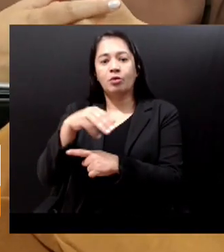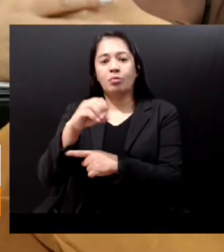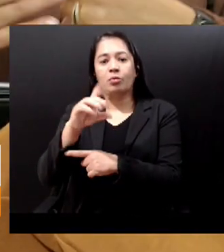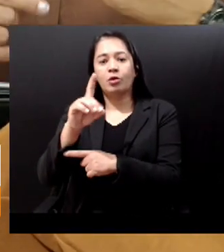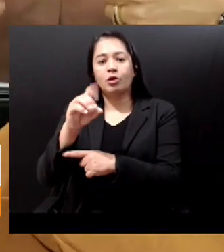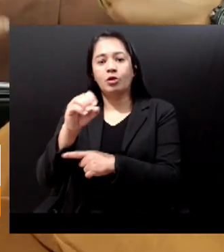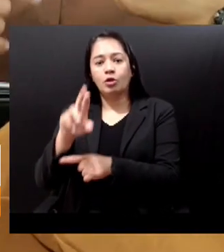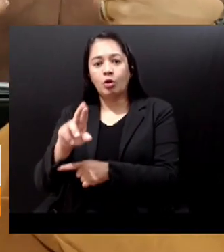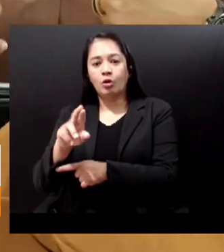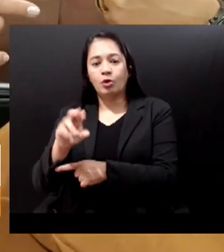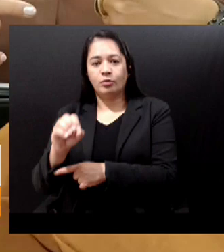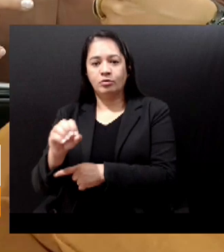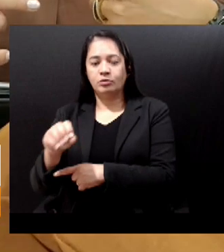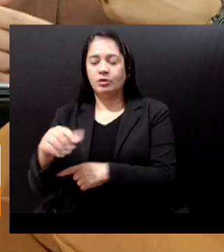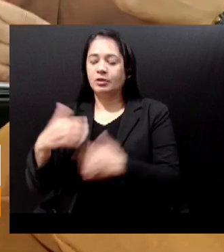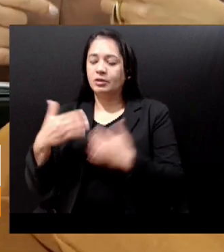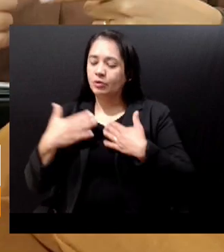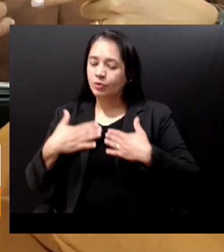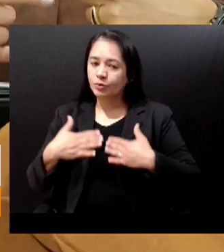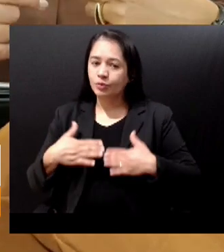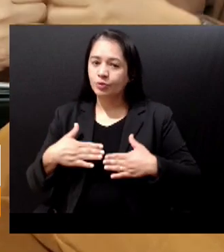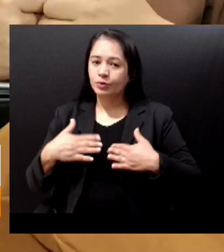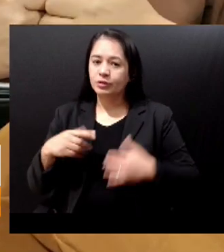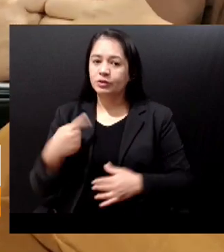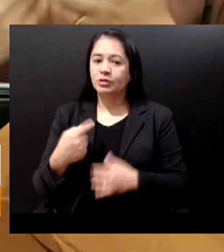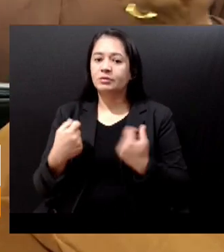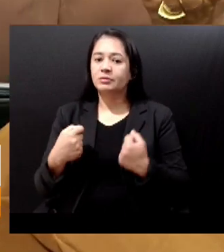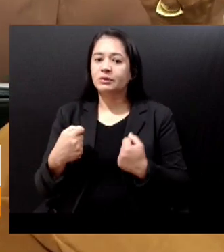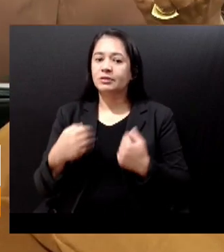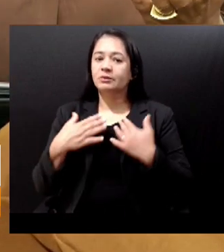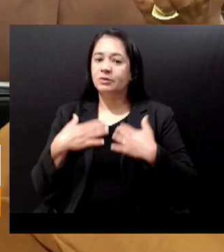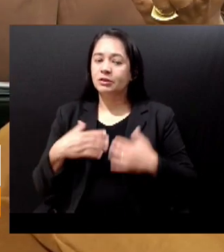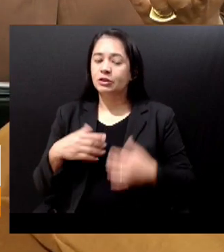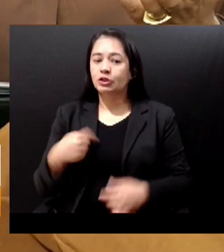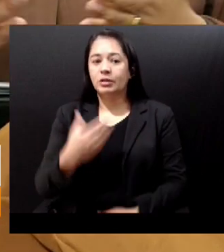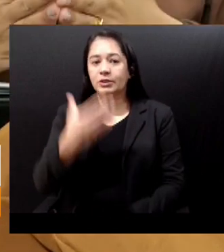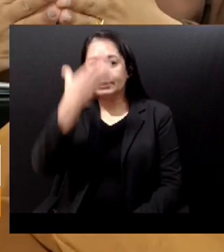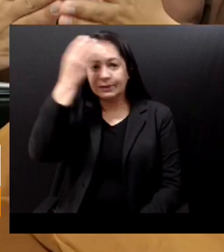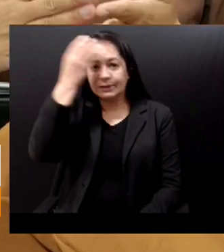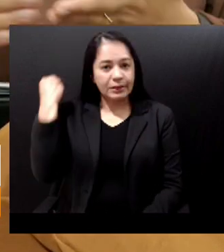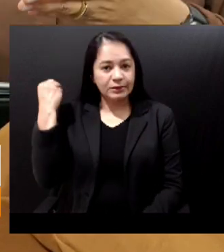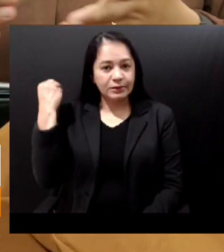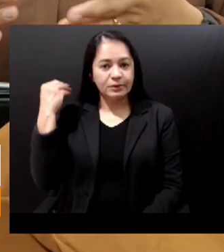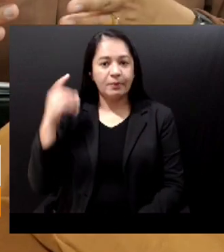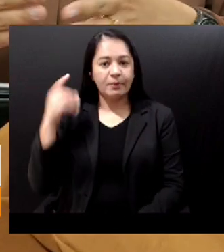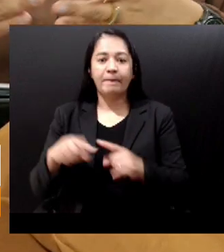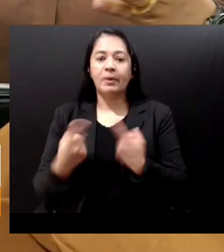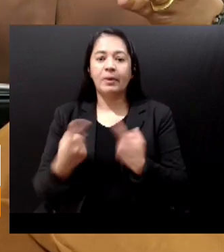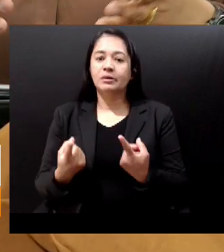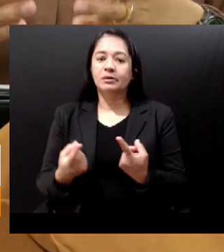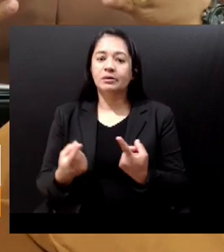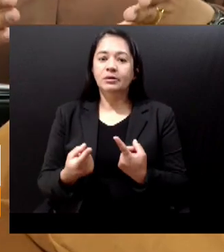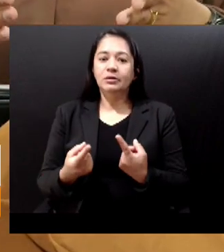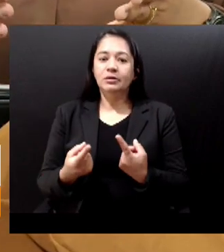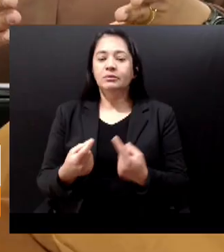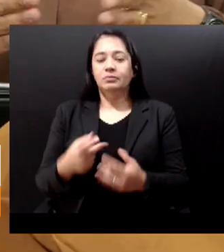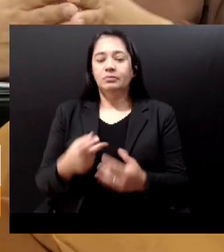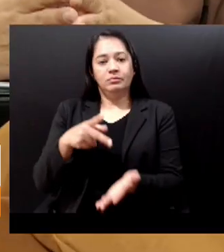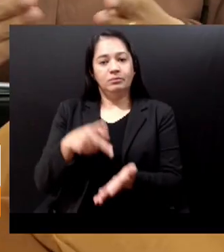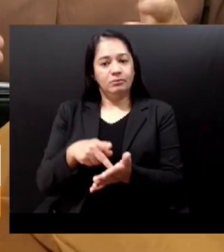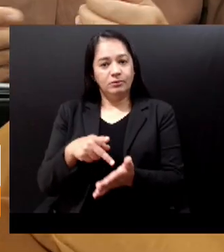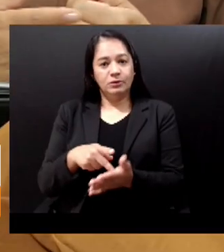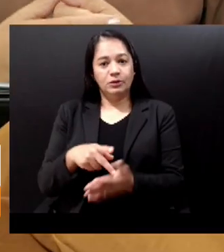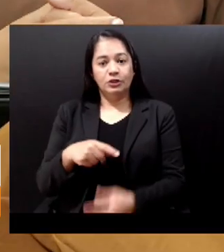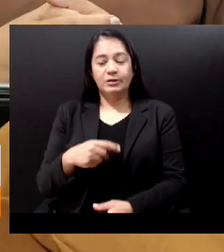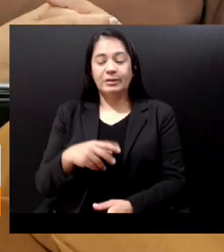gente precisa dele e às vezes a gente esquece, vivendo nesse automático. Mas, de repente, são realidades, de repente não são, né, na